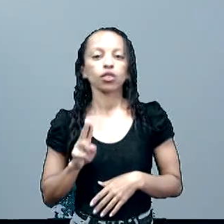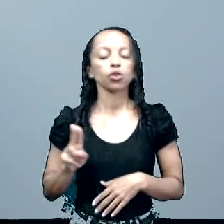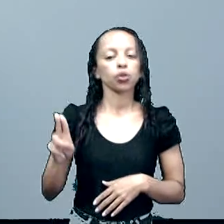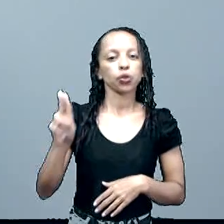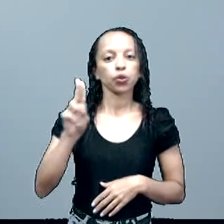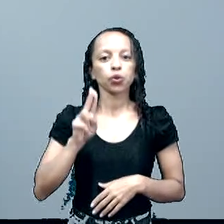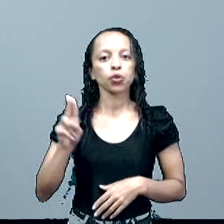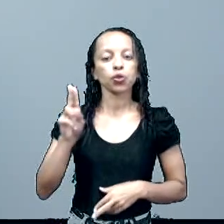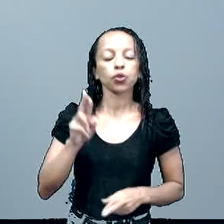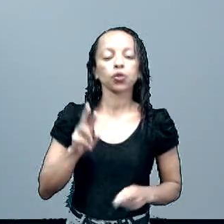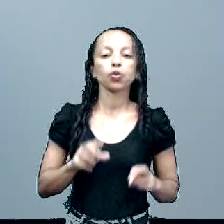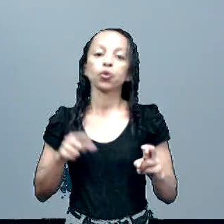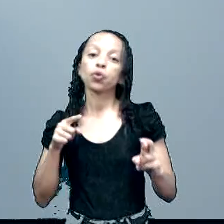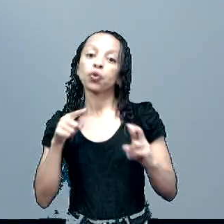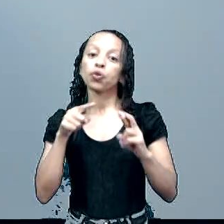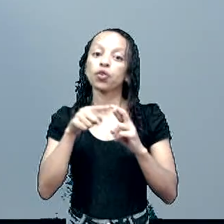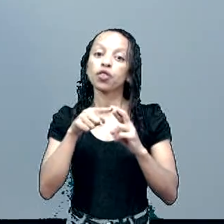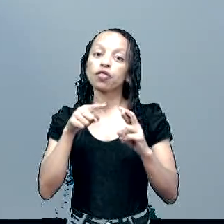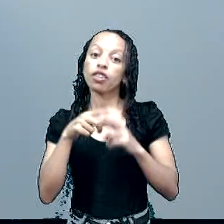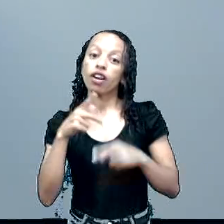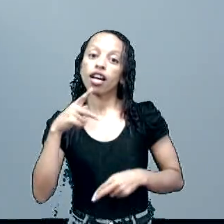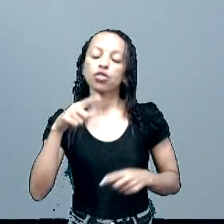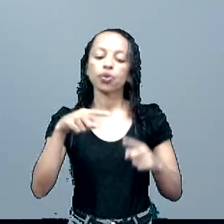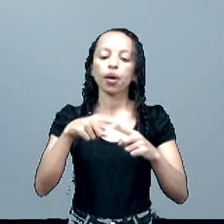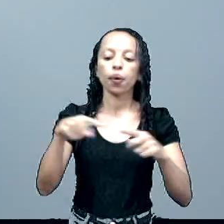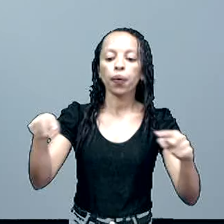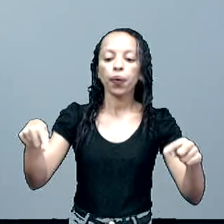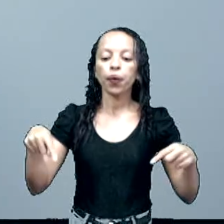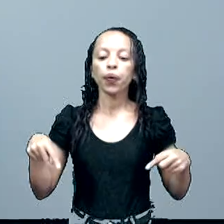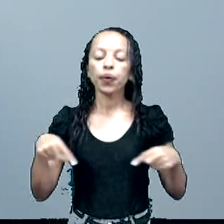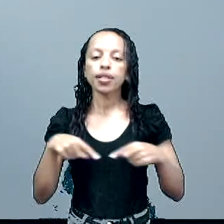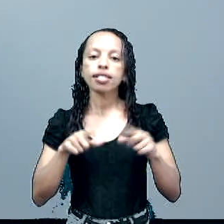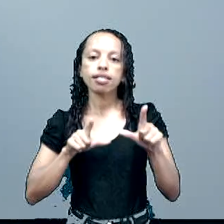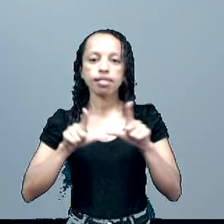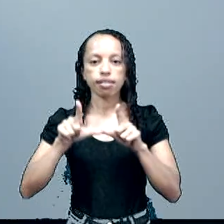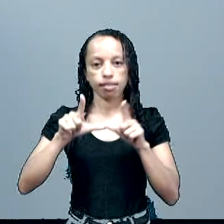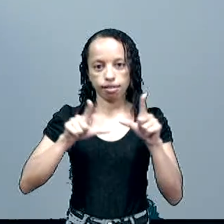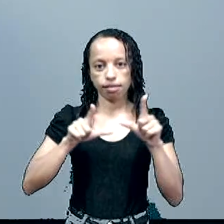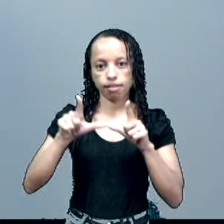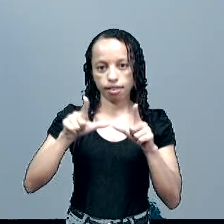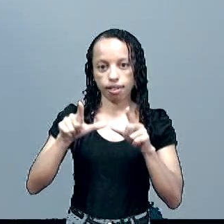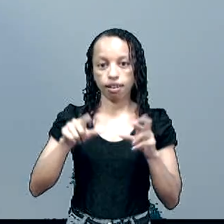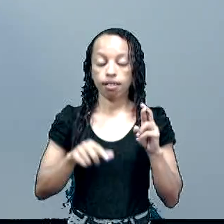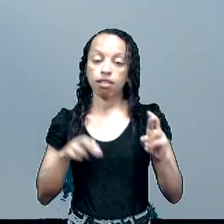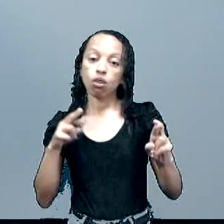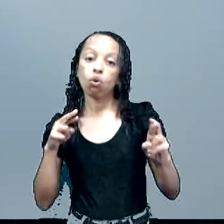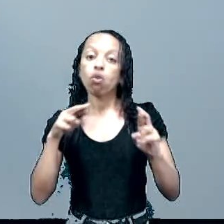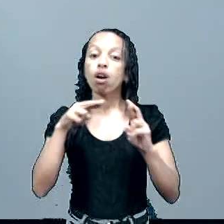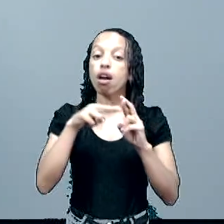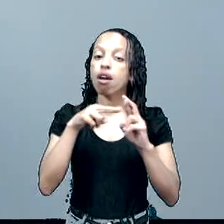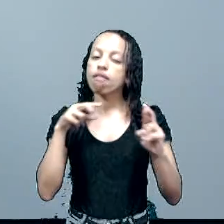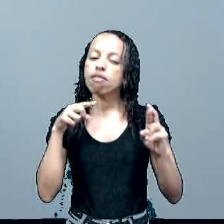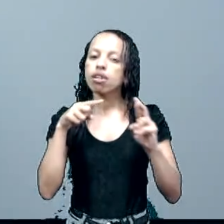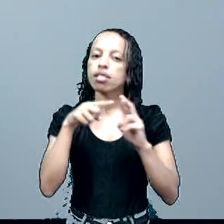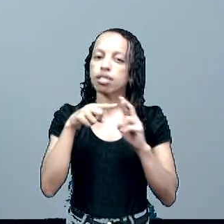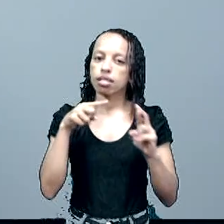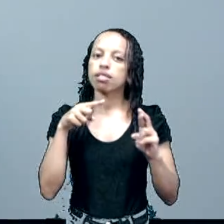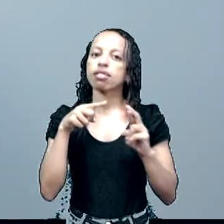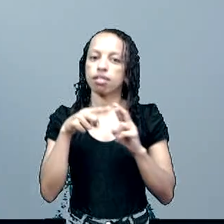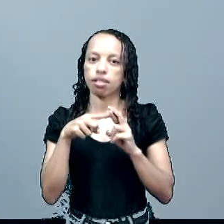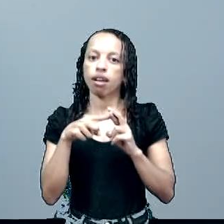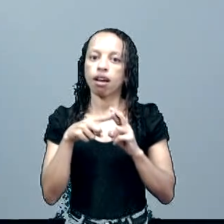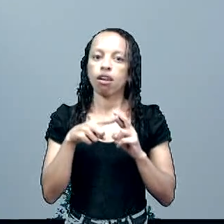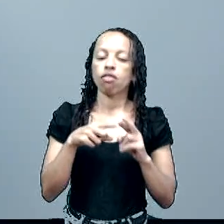como referencial a sua sala então tomando como referencial determinados espaços esses pontos